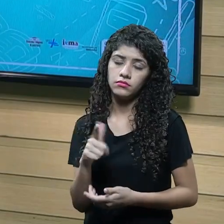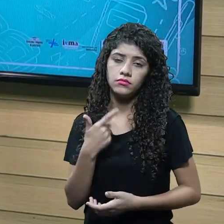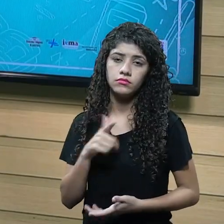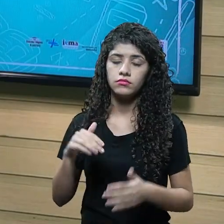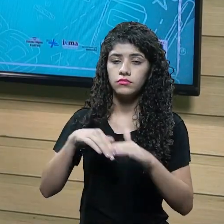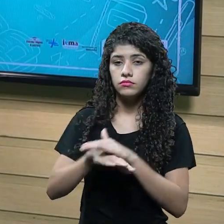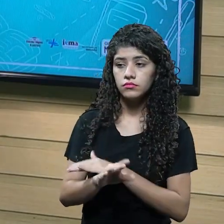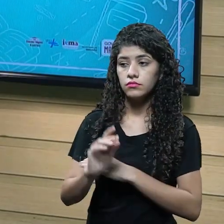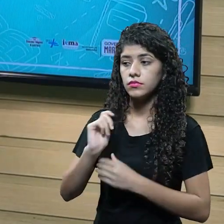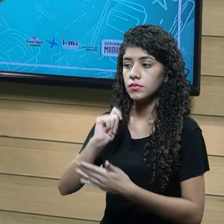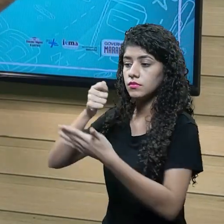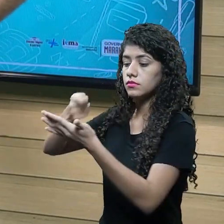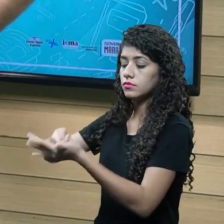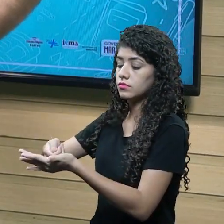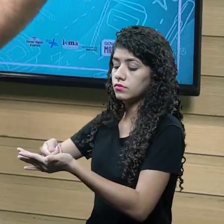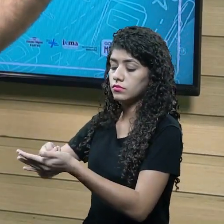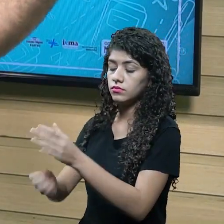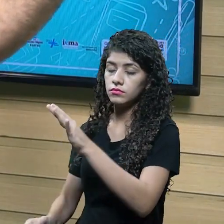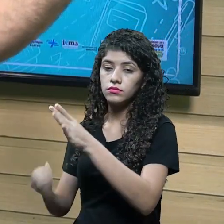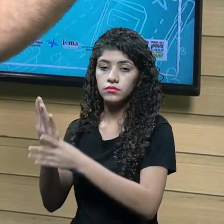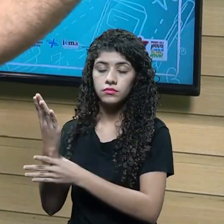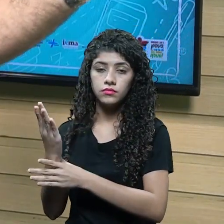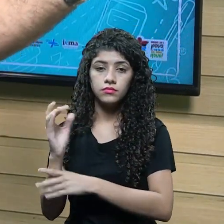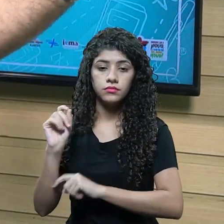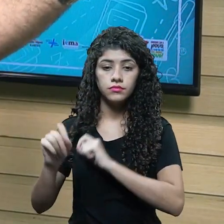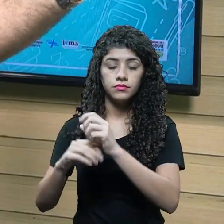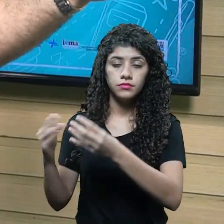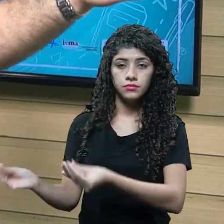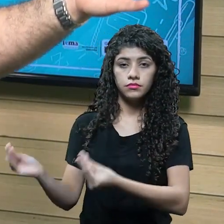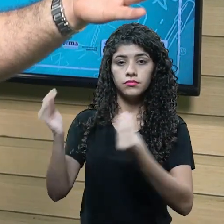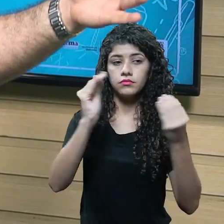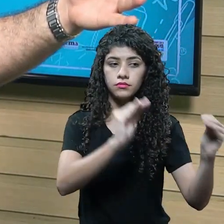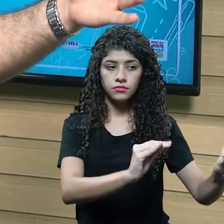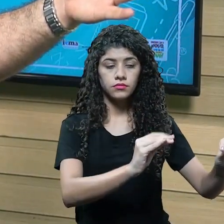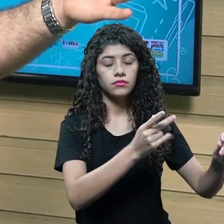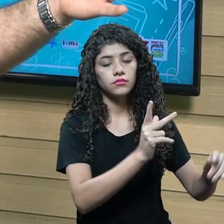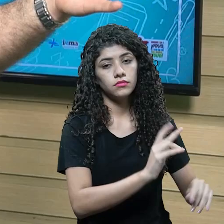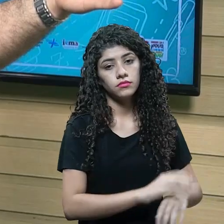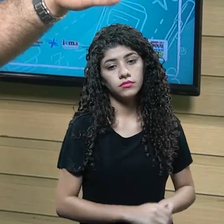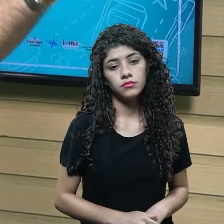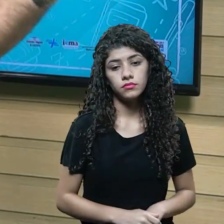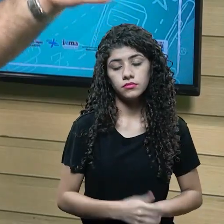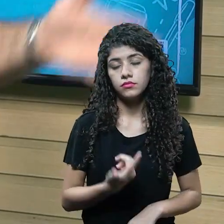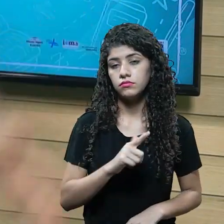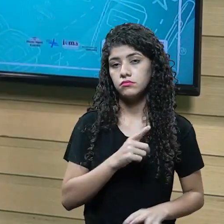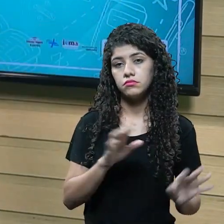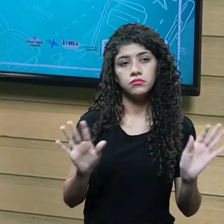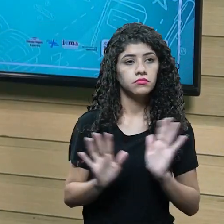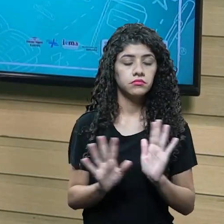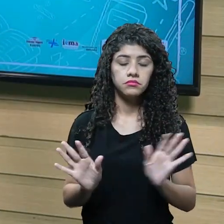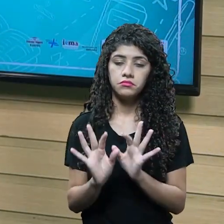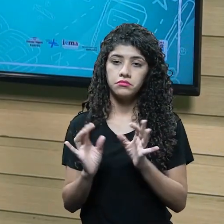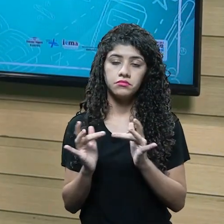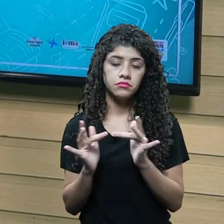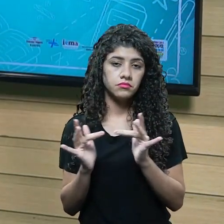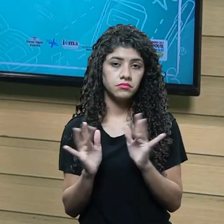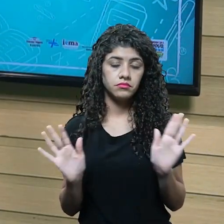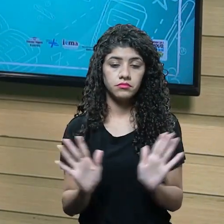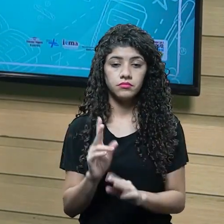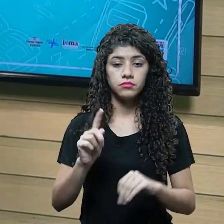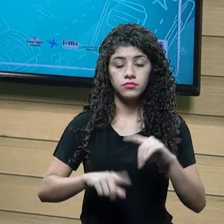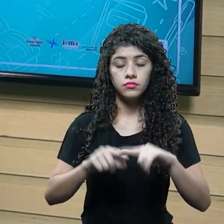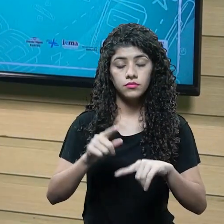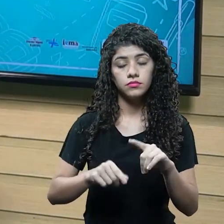distribuidor, eu compro da minha fabricante, e essa fabricante entrega direto para o cliente. Ou seja, em nenhum momento eu tenho um contato físico com o produto. Isso também é o